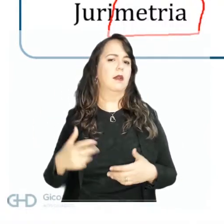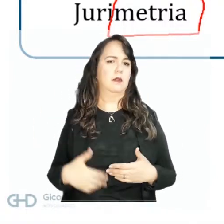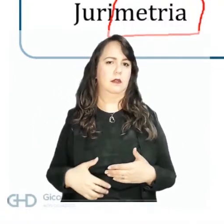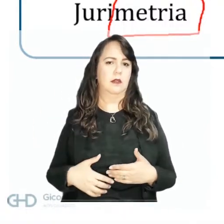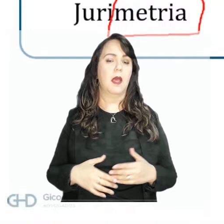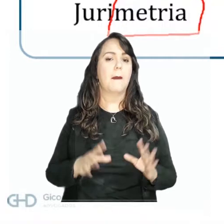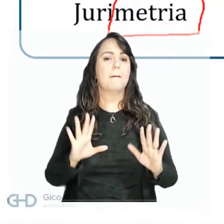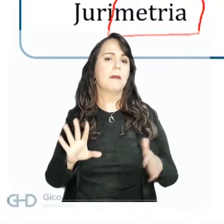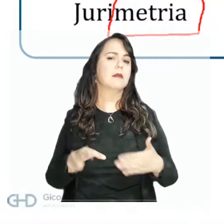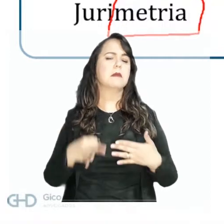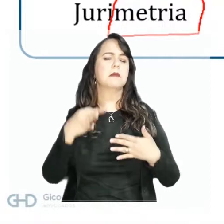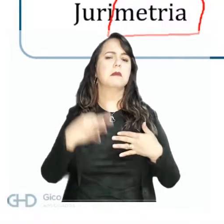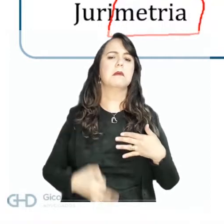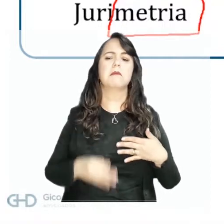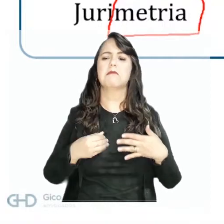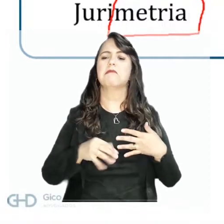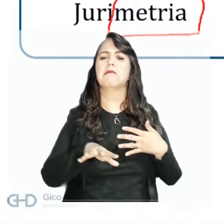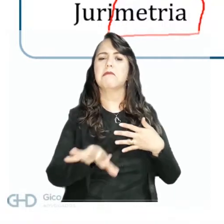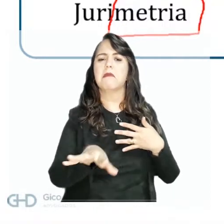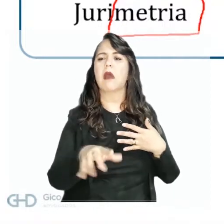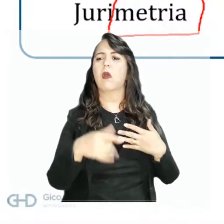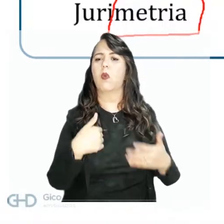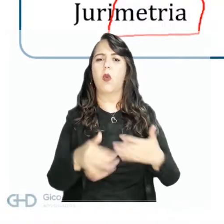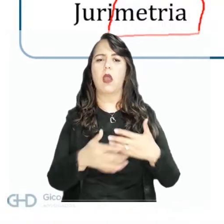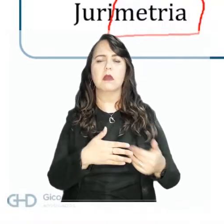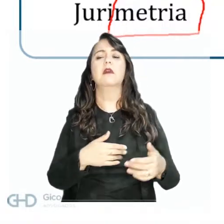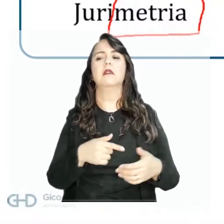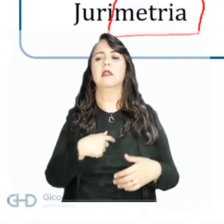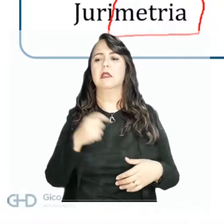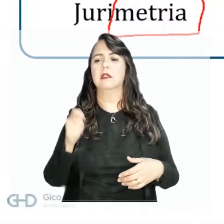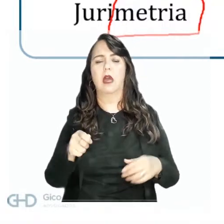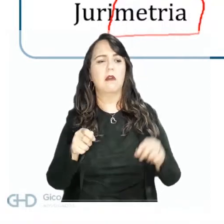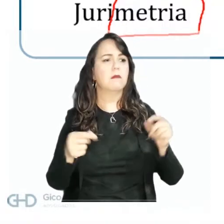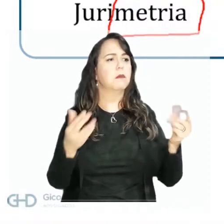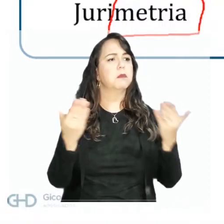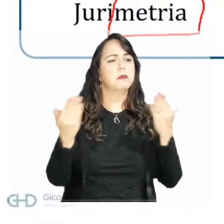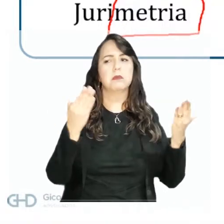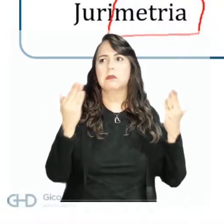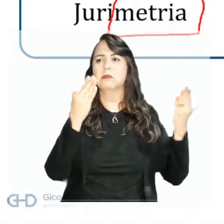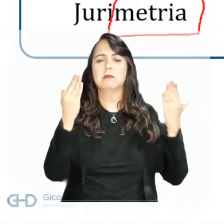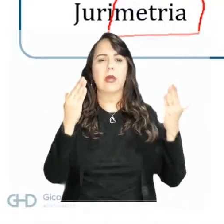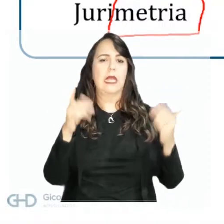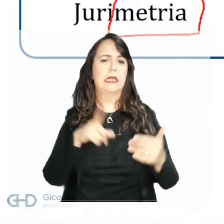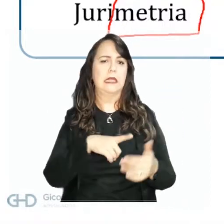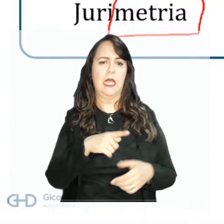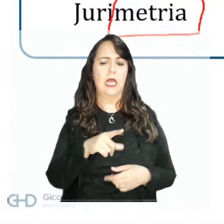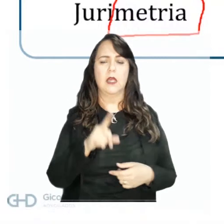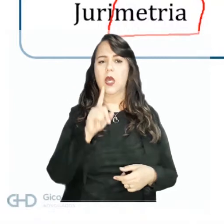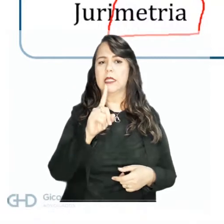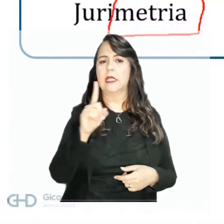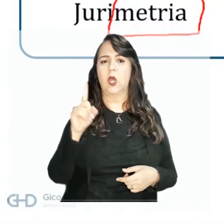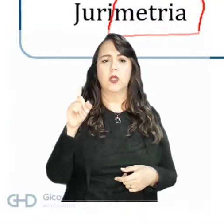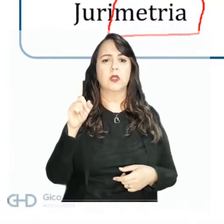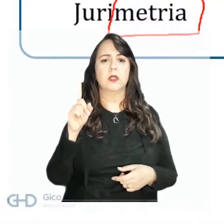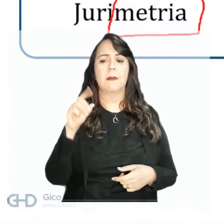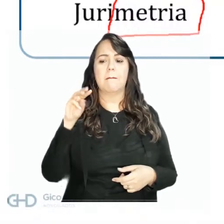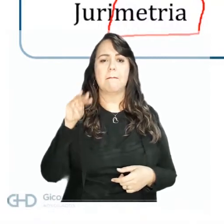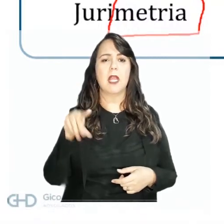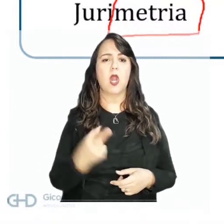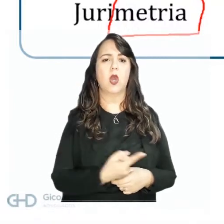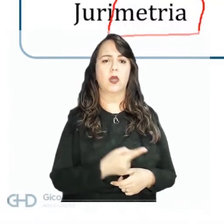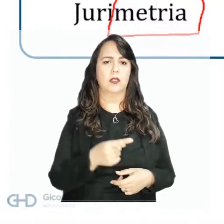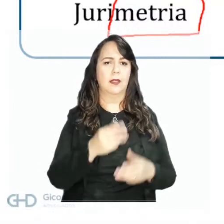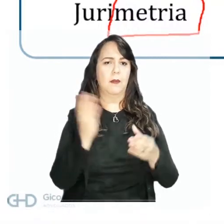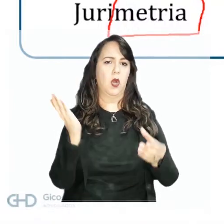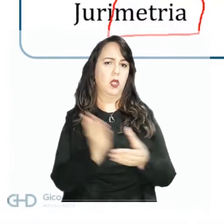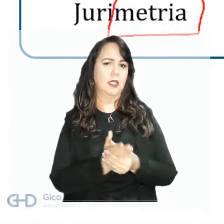sobre a razão pela qual nós temos 10, 11 milhões, 111 milhões de processos, do que tratam esses processos, quem são